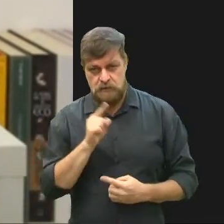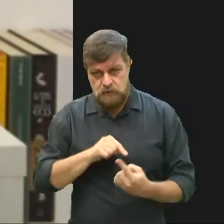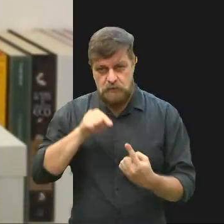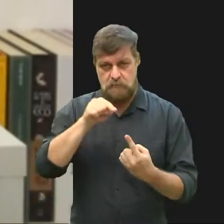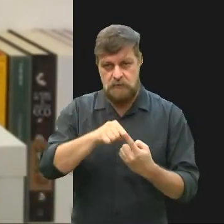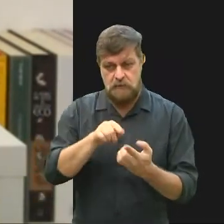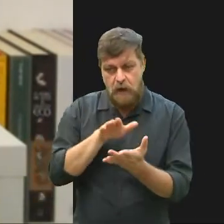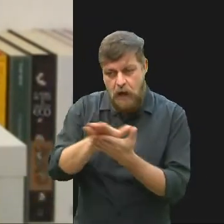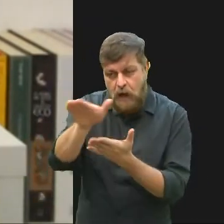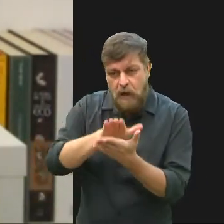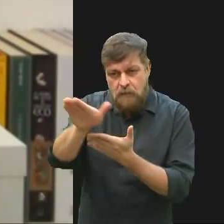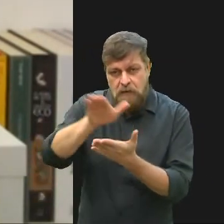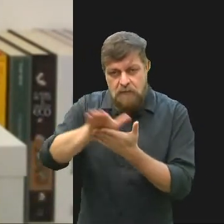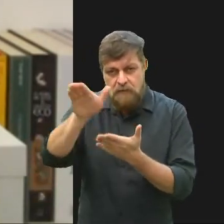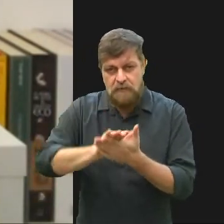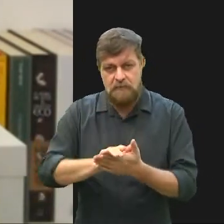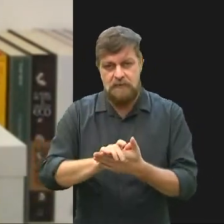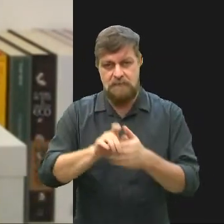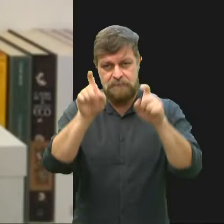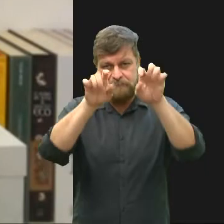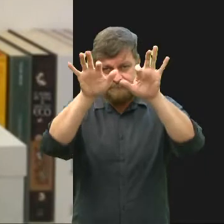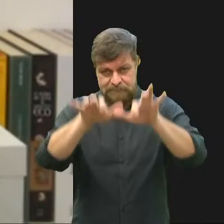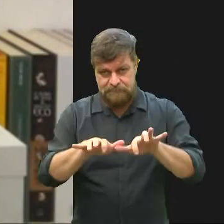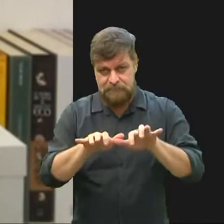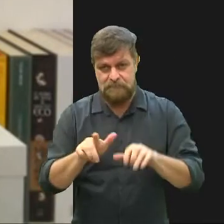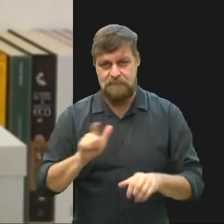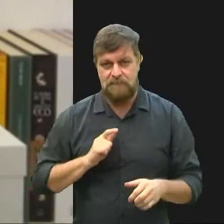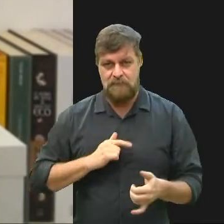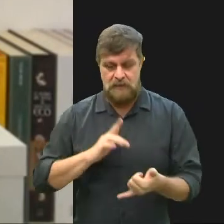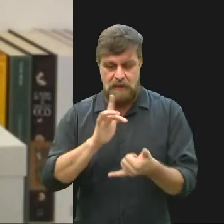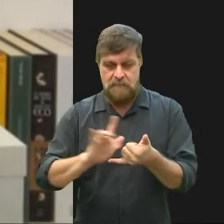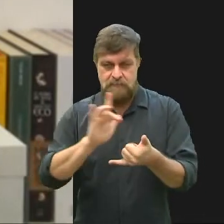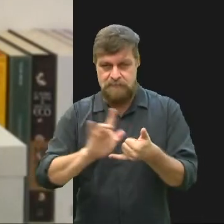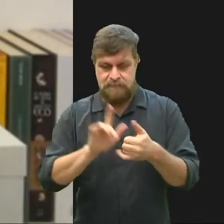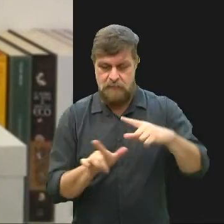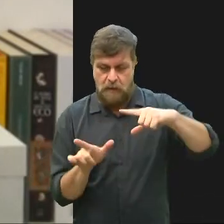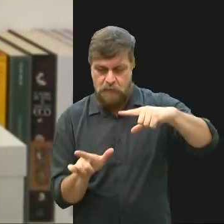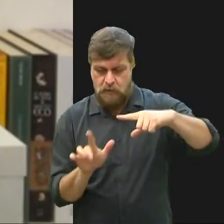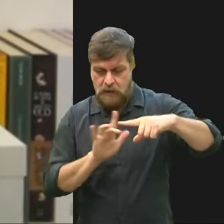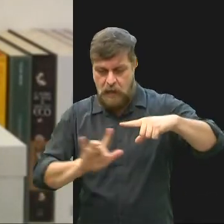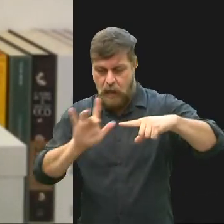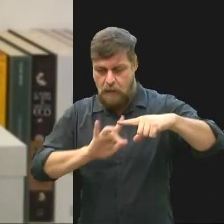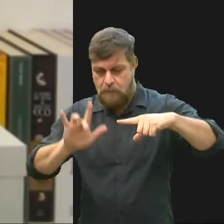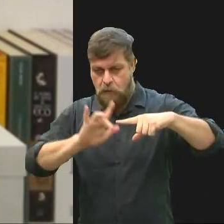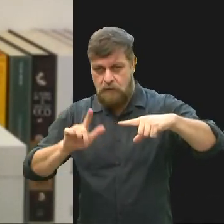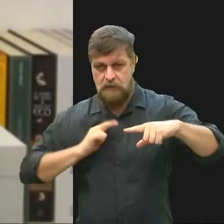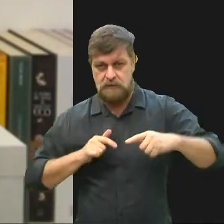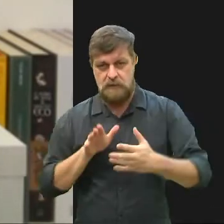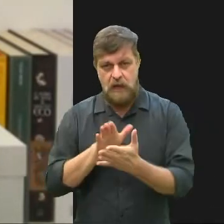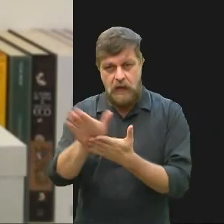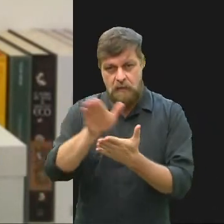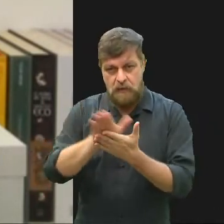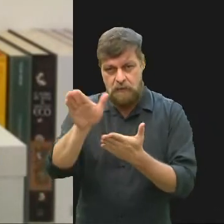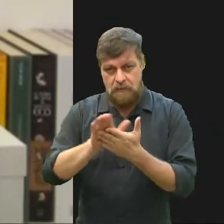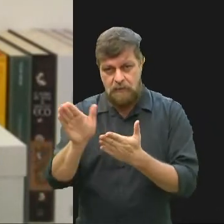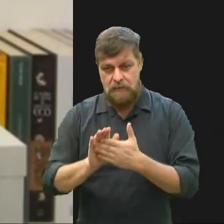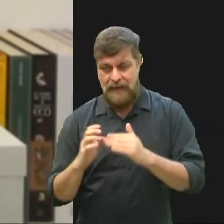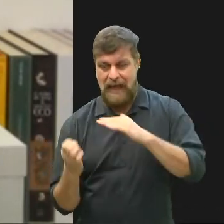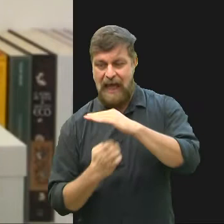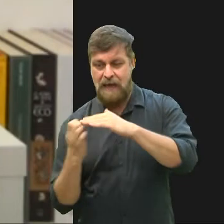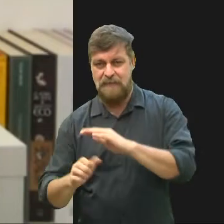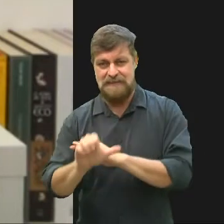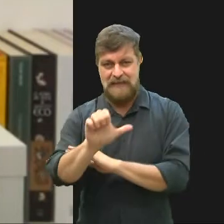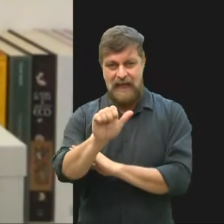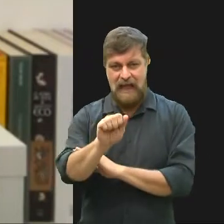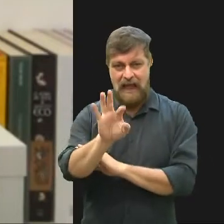pela publicação de forma digital, né? Por meio de um e-book, e publicamos através da editora Atena. Então, é